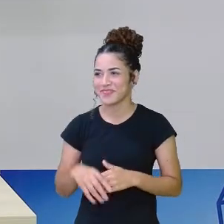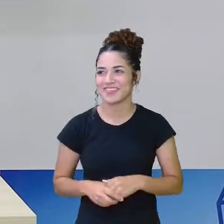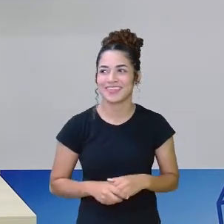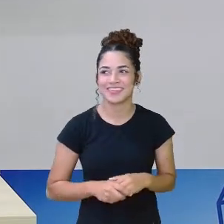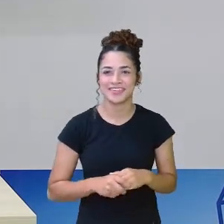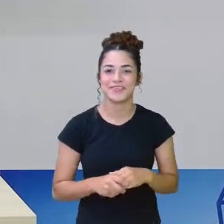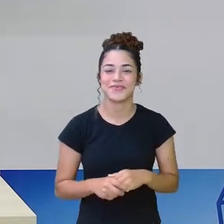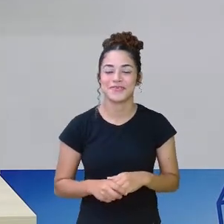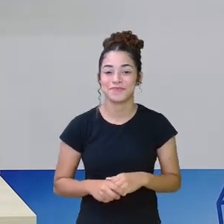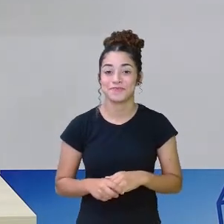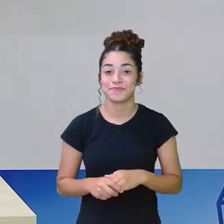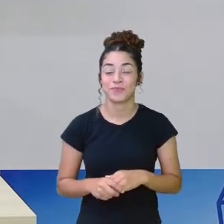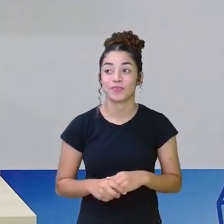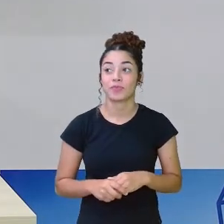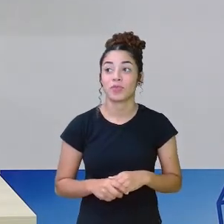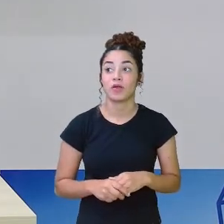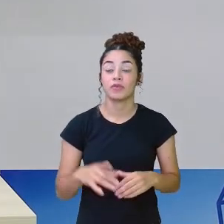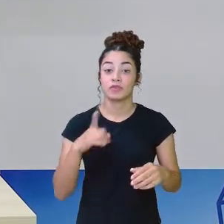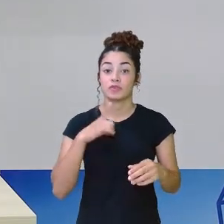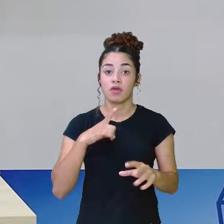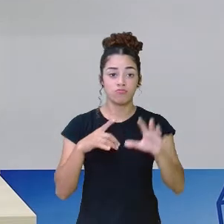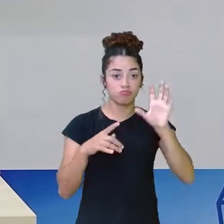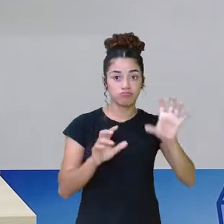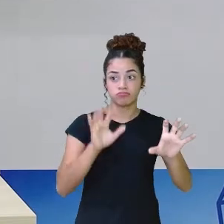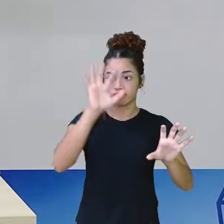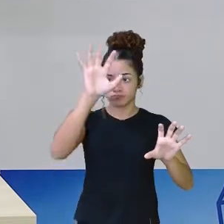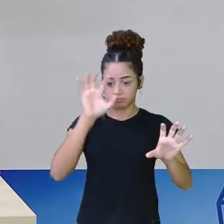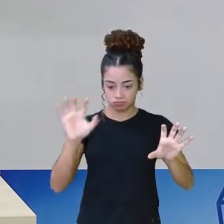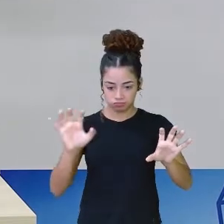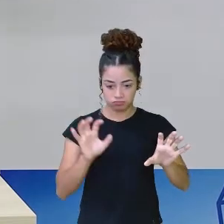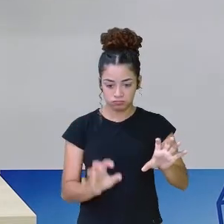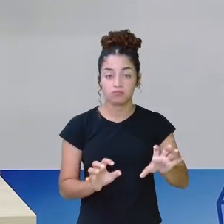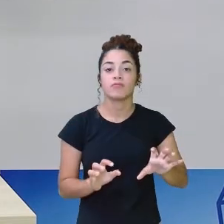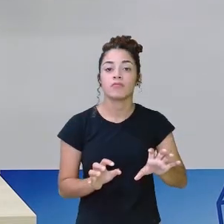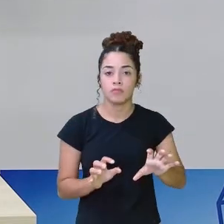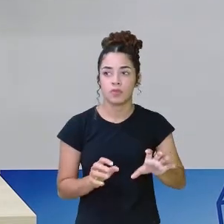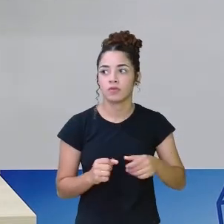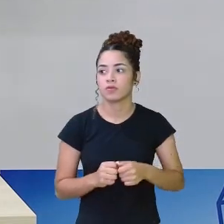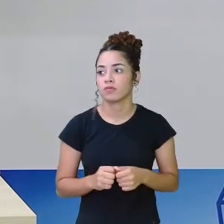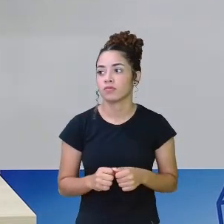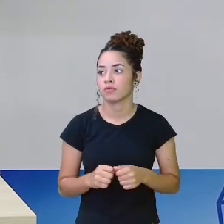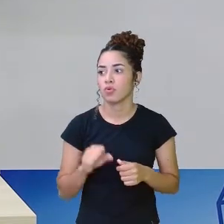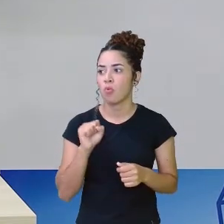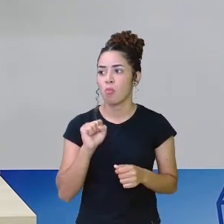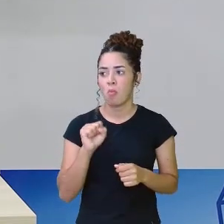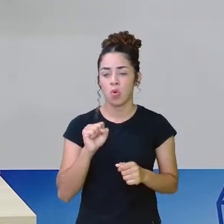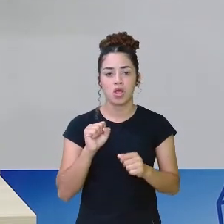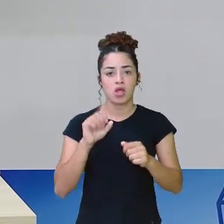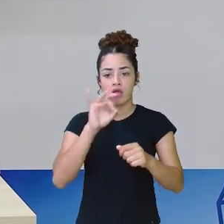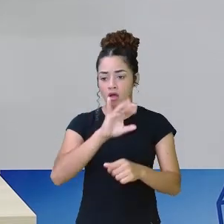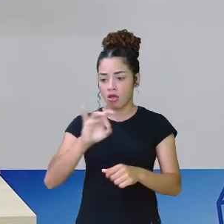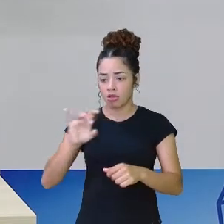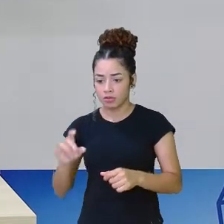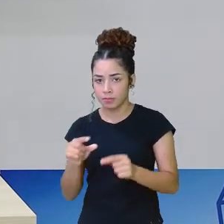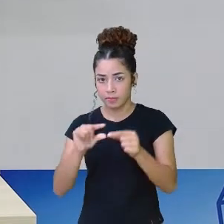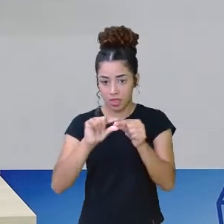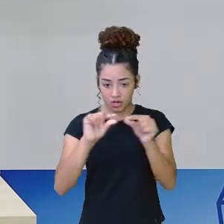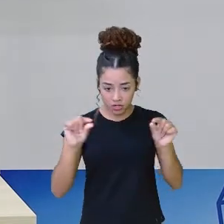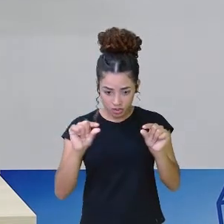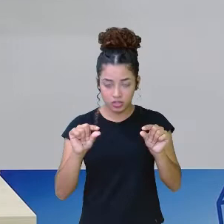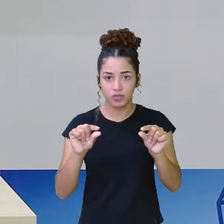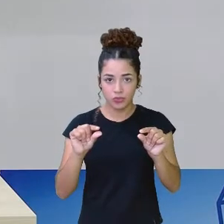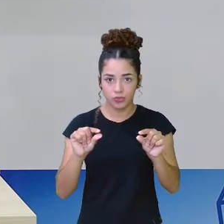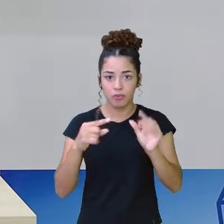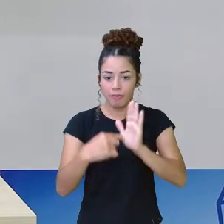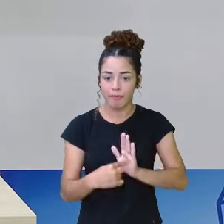sempre presentes. Aqui eu tenho os meus lados. Poderia ser um palitinho desse. Cada palito representaria